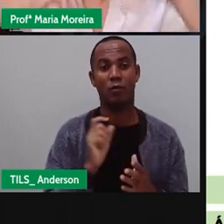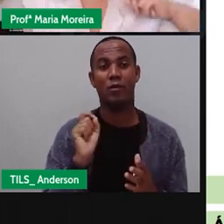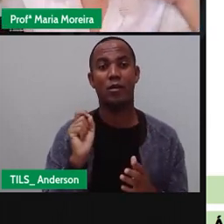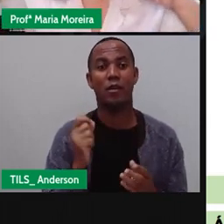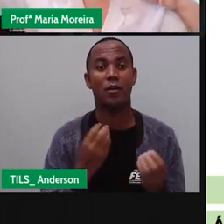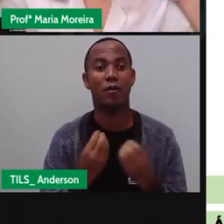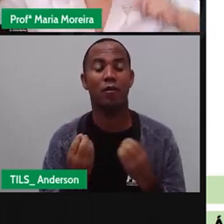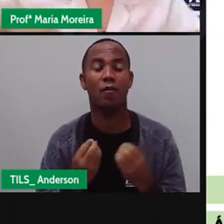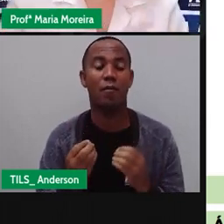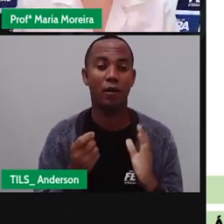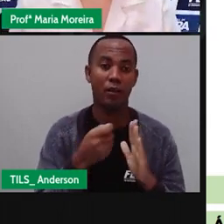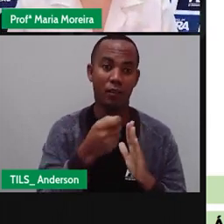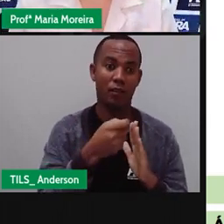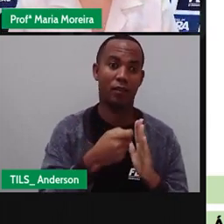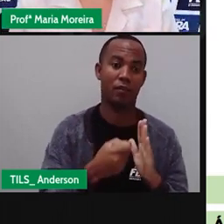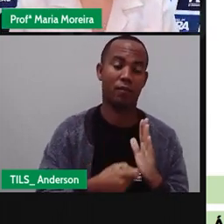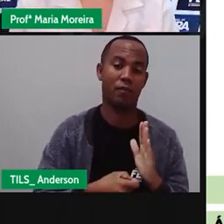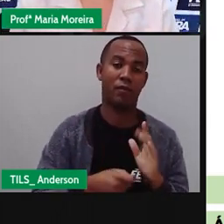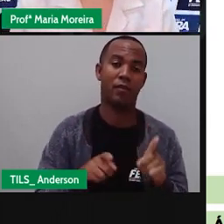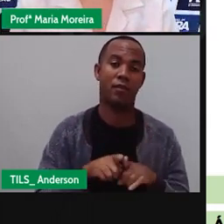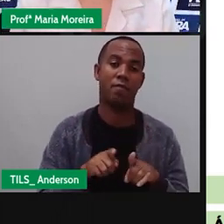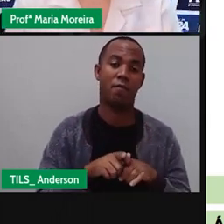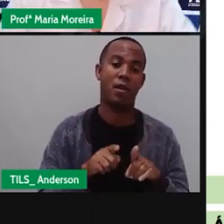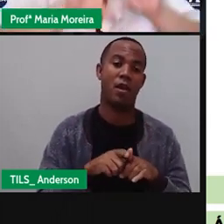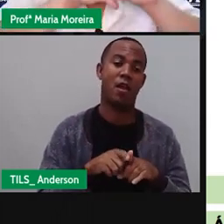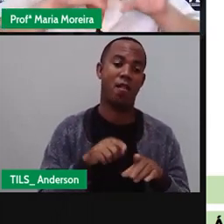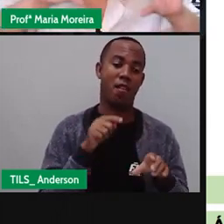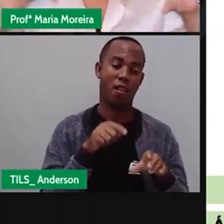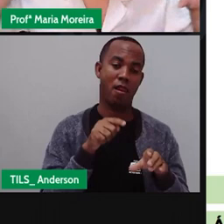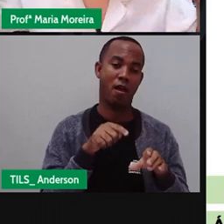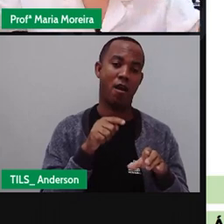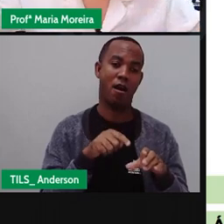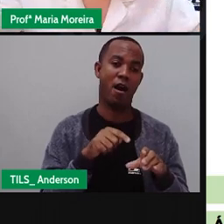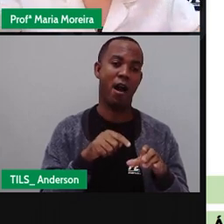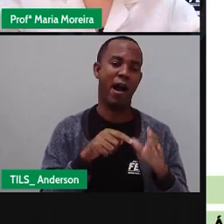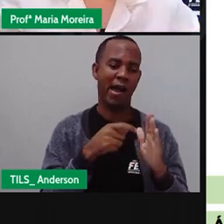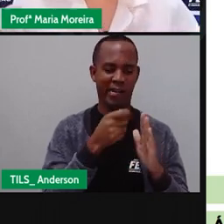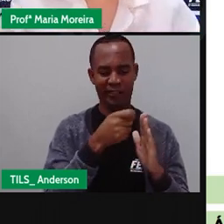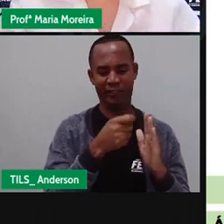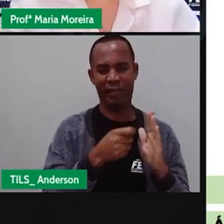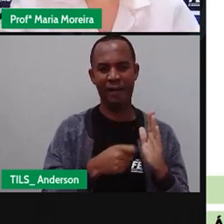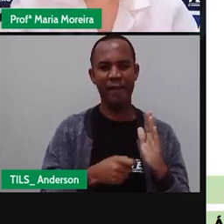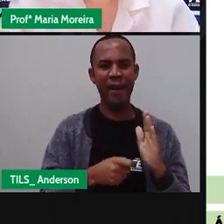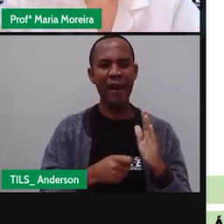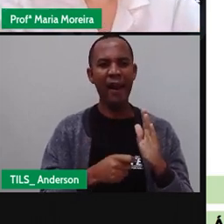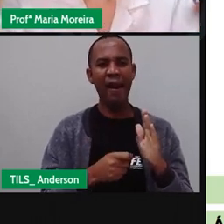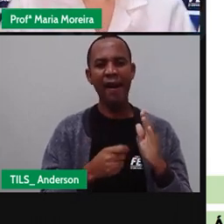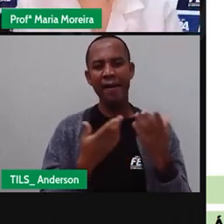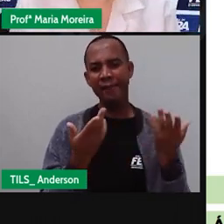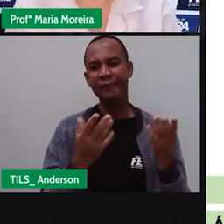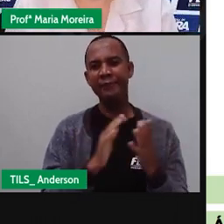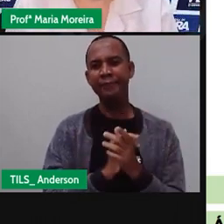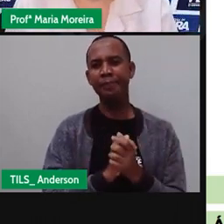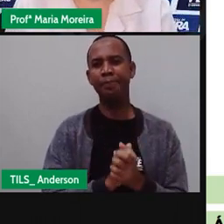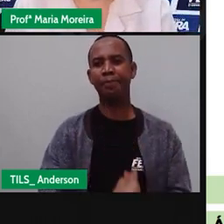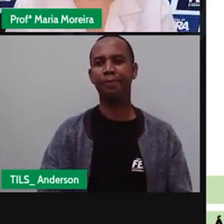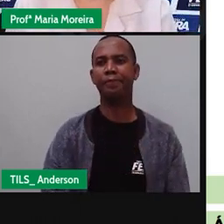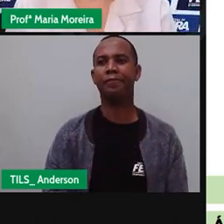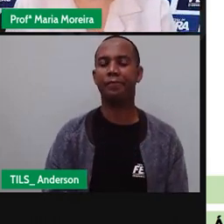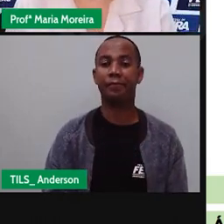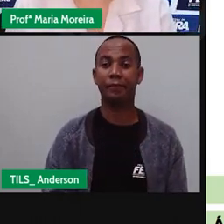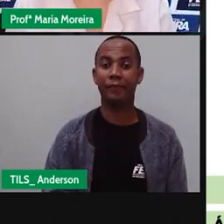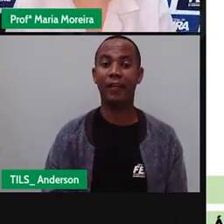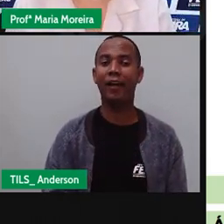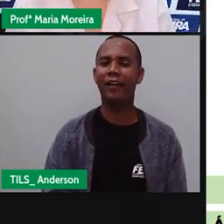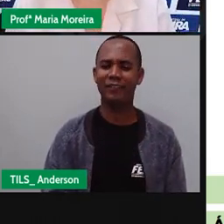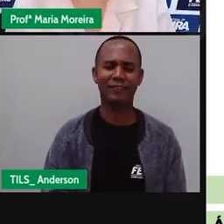favor. Se inscrevam no canal da Seduc aqui em cima e escrevam um lindo comentário pra gente aqui, por